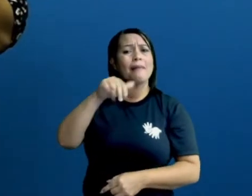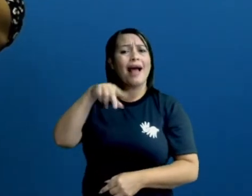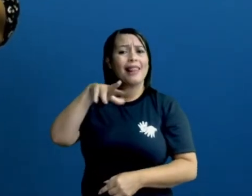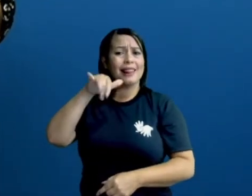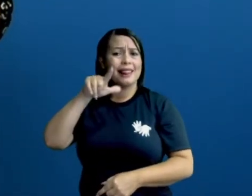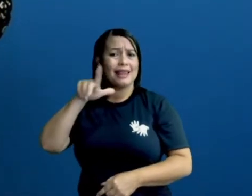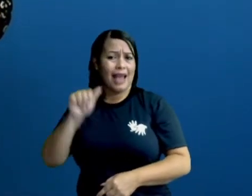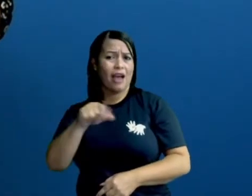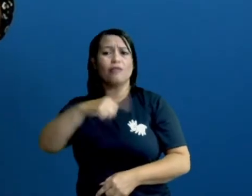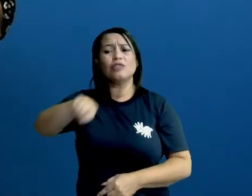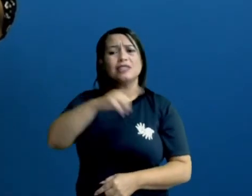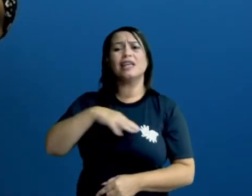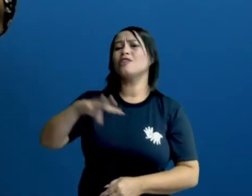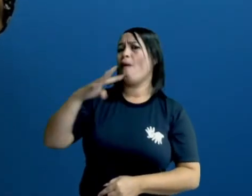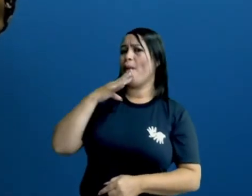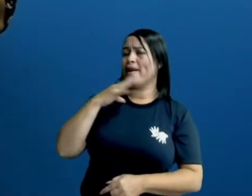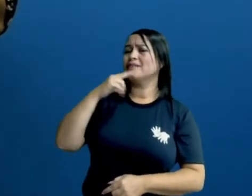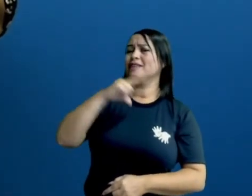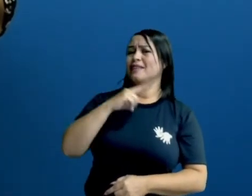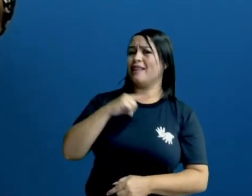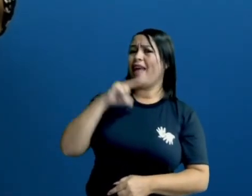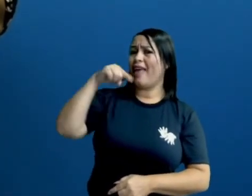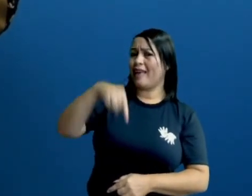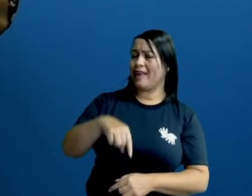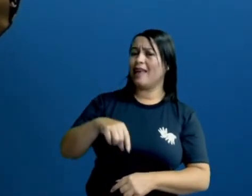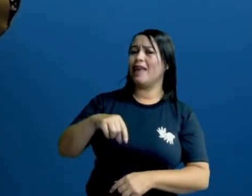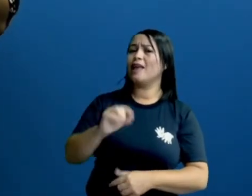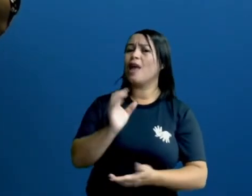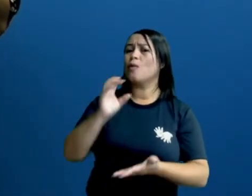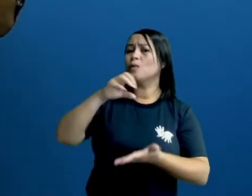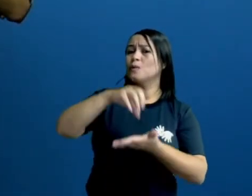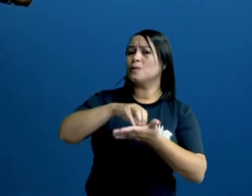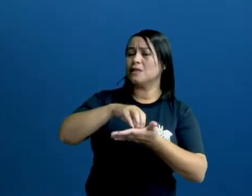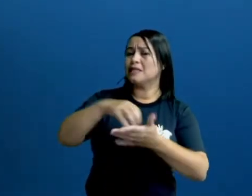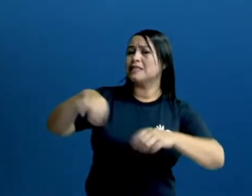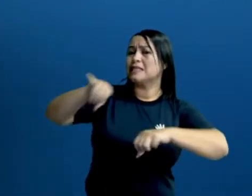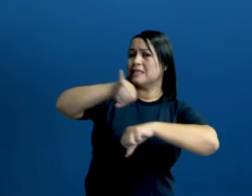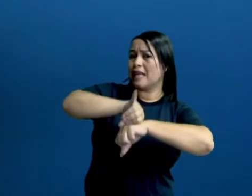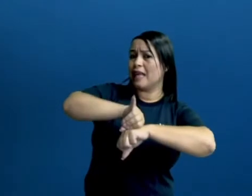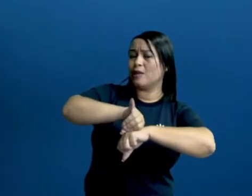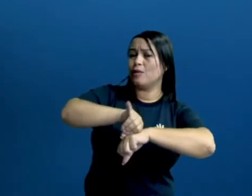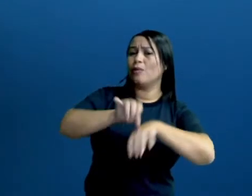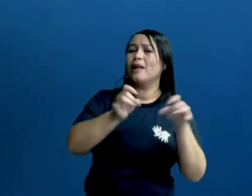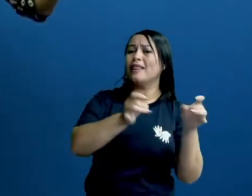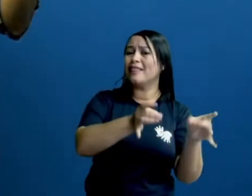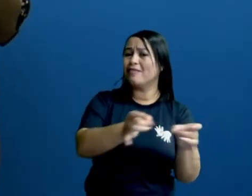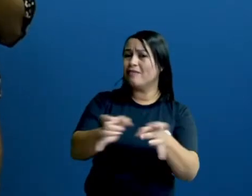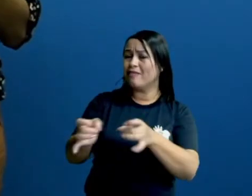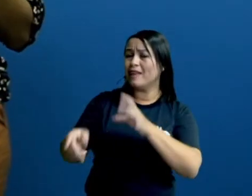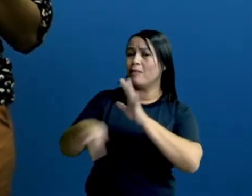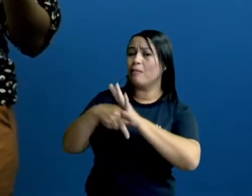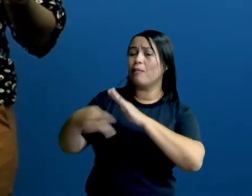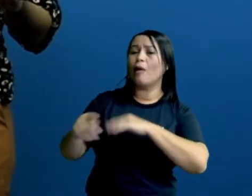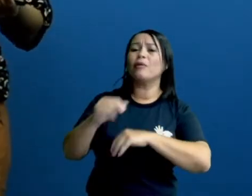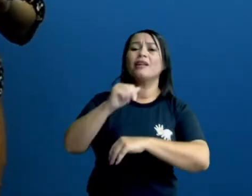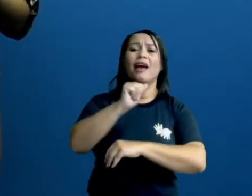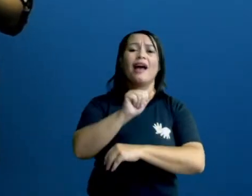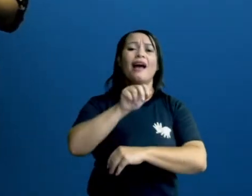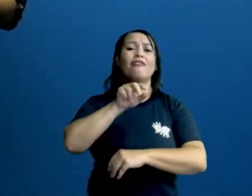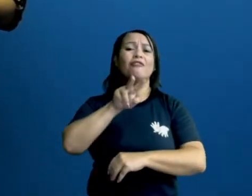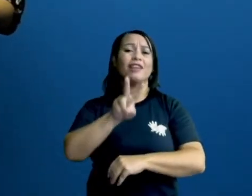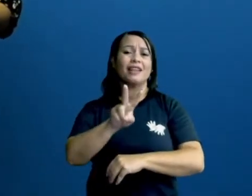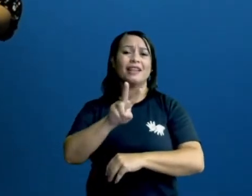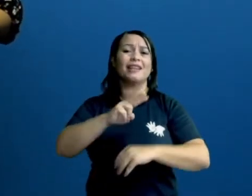Vitória e sabe, o centro comercial da nossa cidade se dá ali, na Avenida Mariana Malha, que é uma das